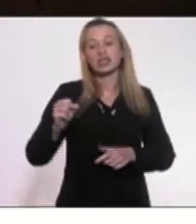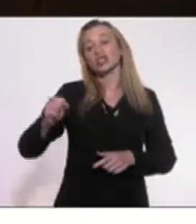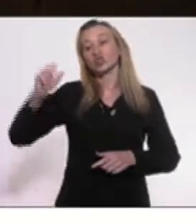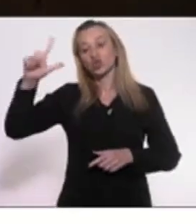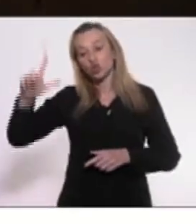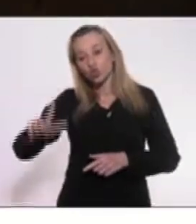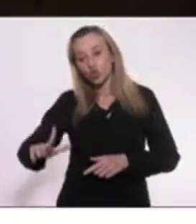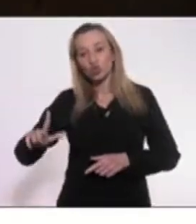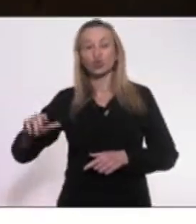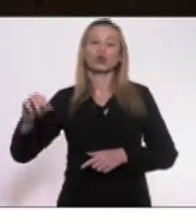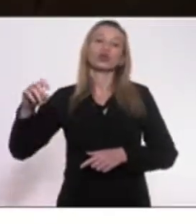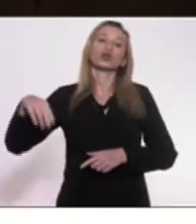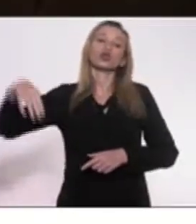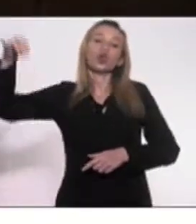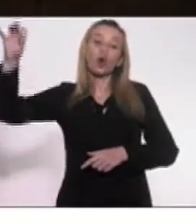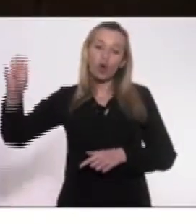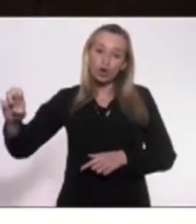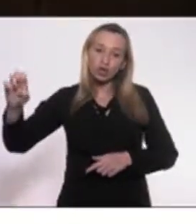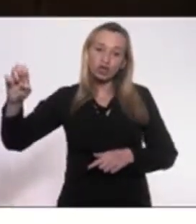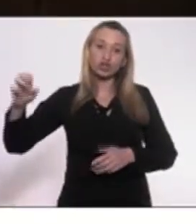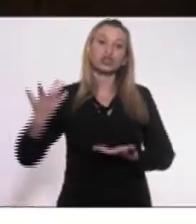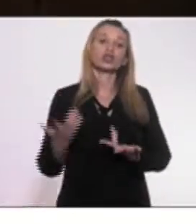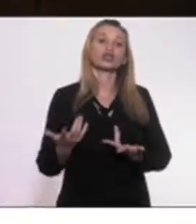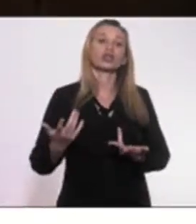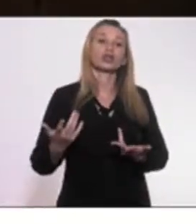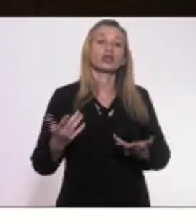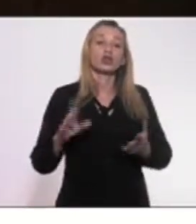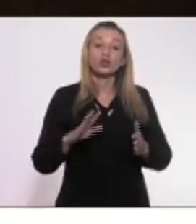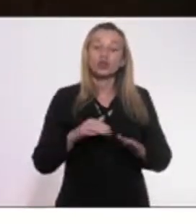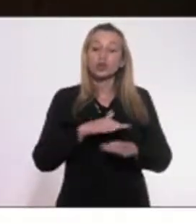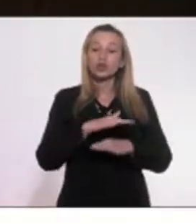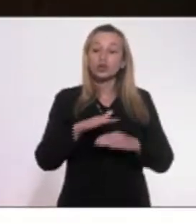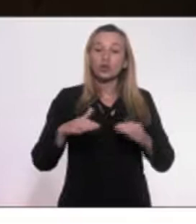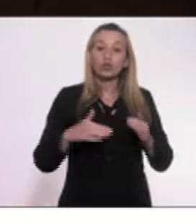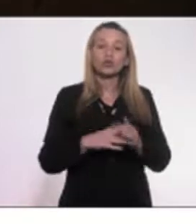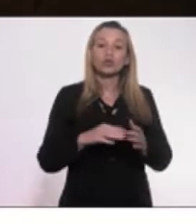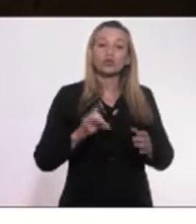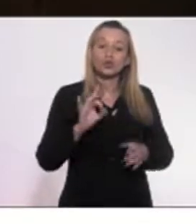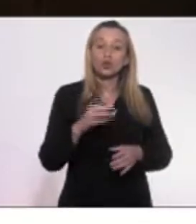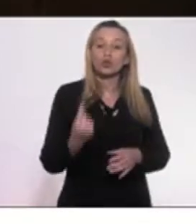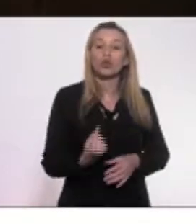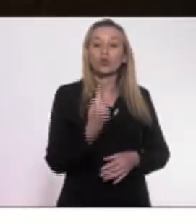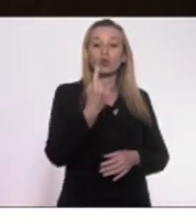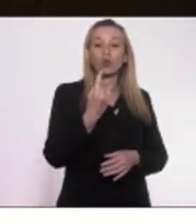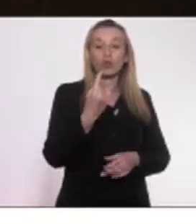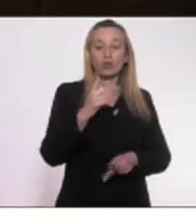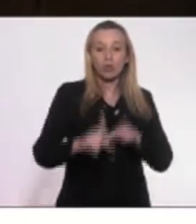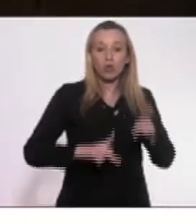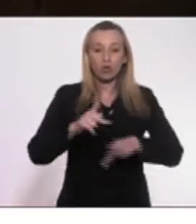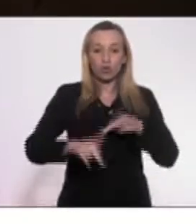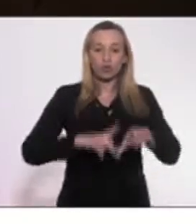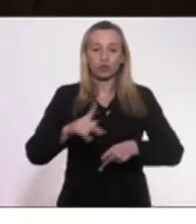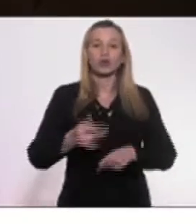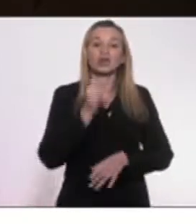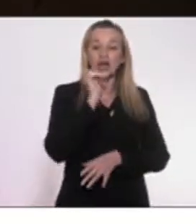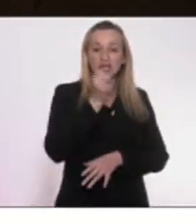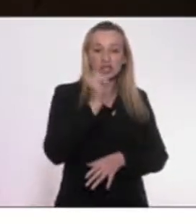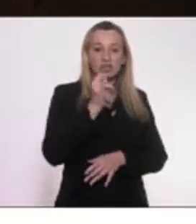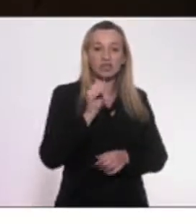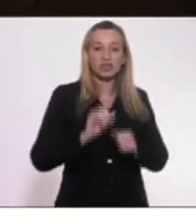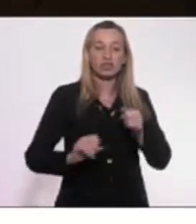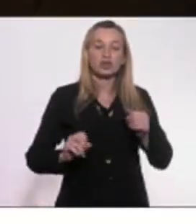qualquer região do Brasil. Nós todos somos um só povo. Há uma narrativa que faz parte de uma